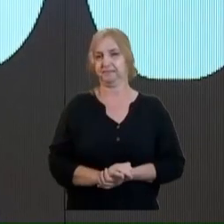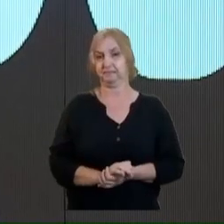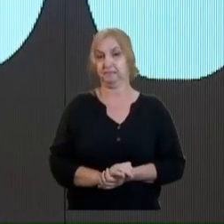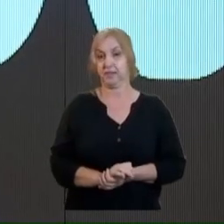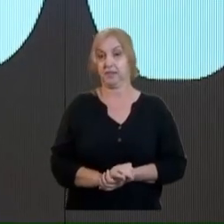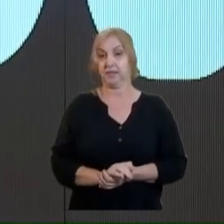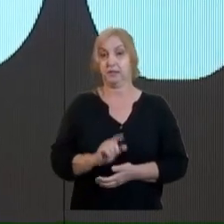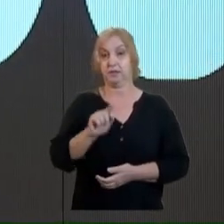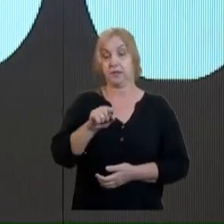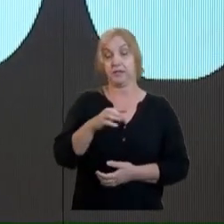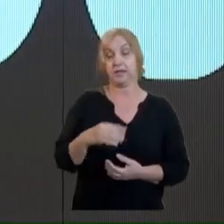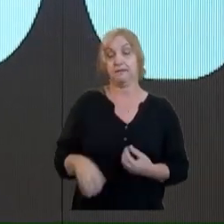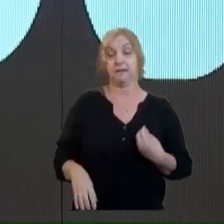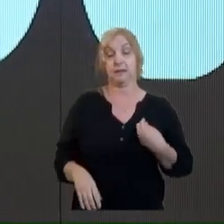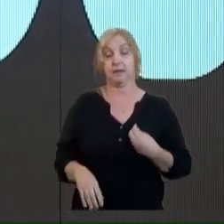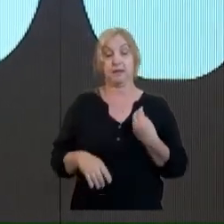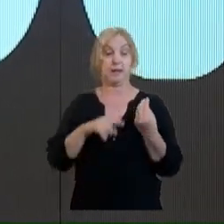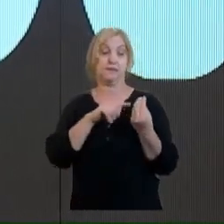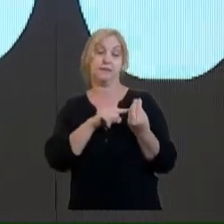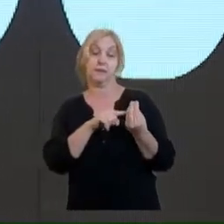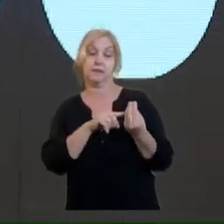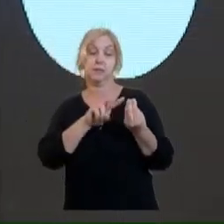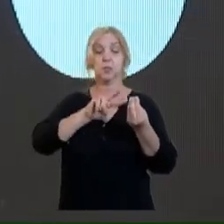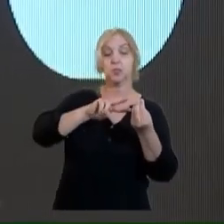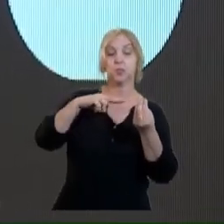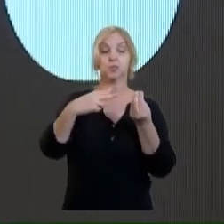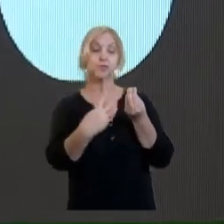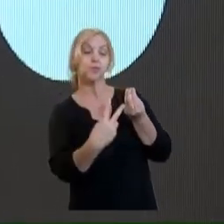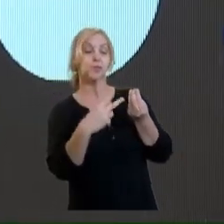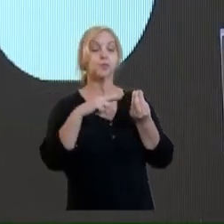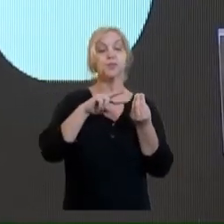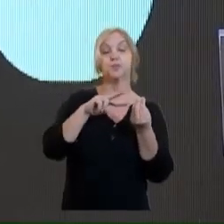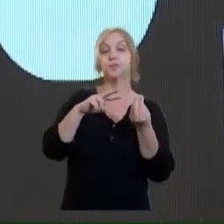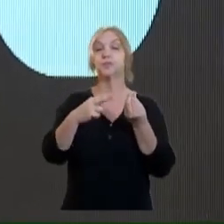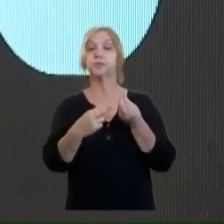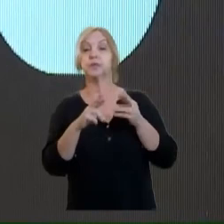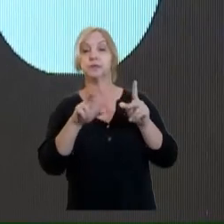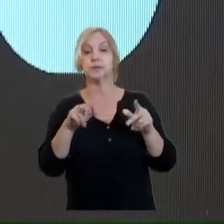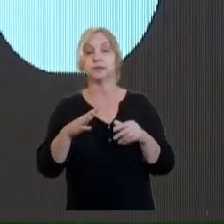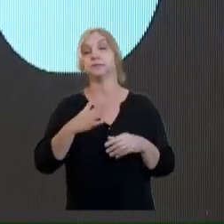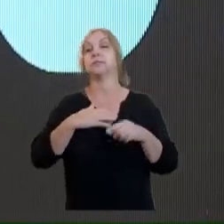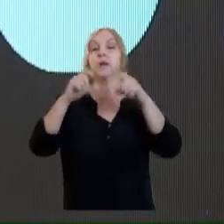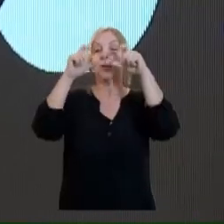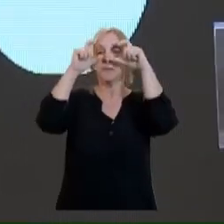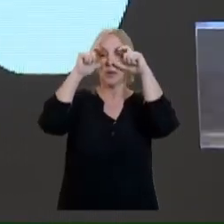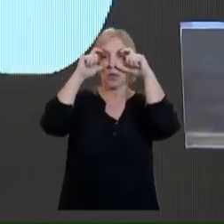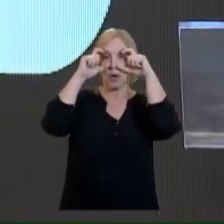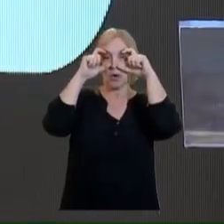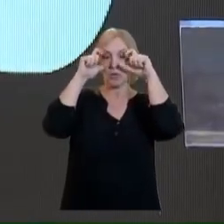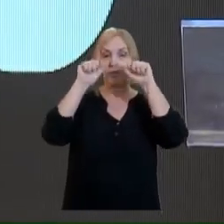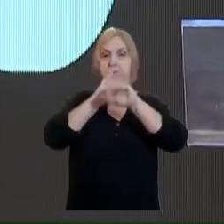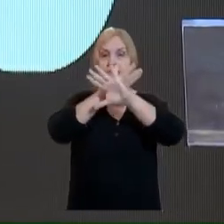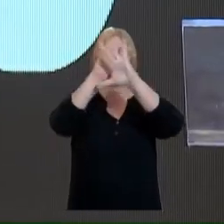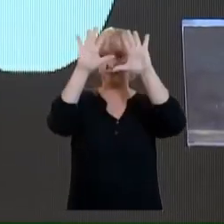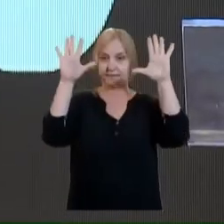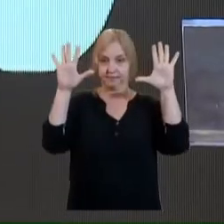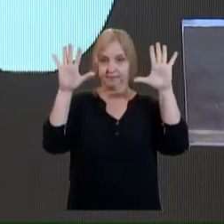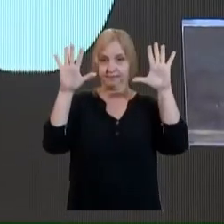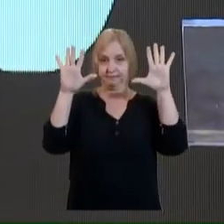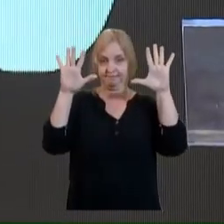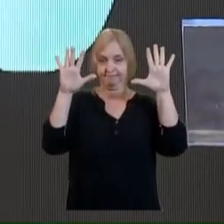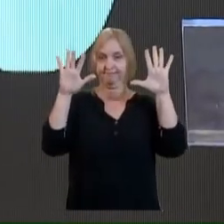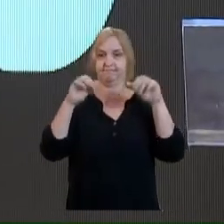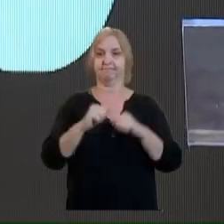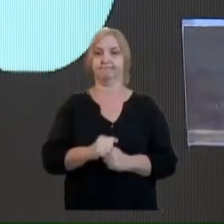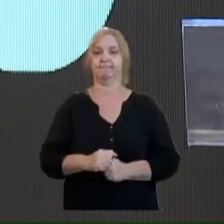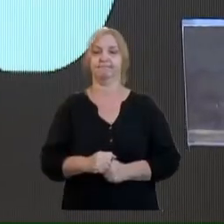Se você vê a vida por um modo diferente. As lentes dos meus óculos são transparentes e